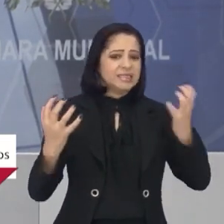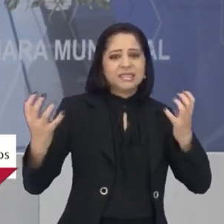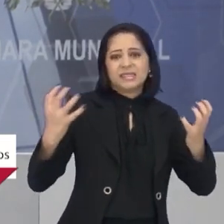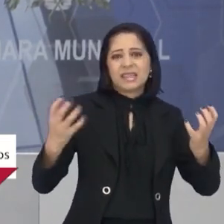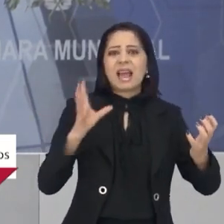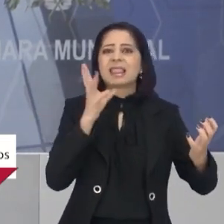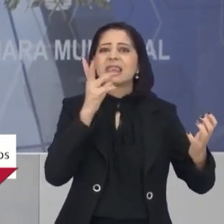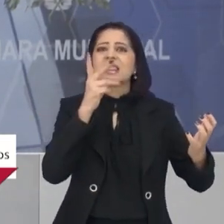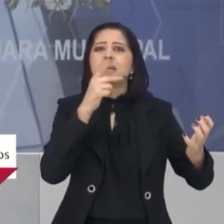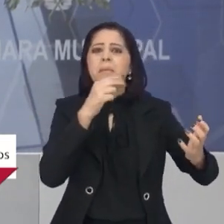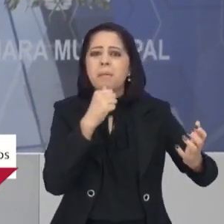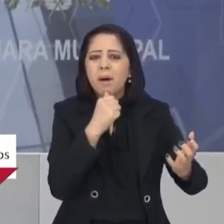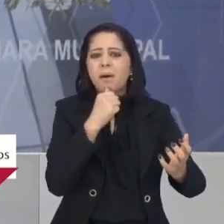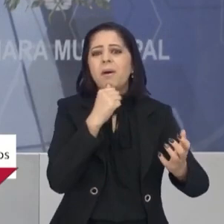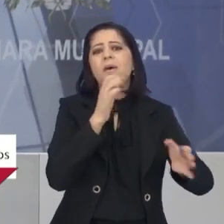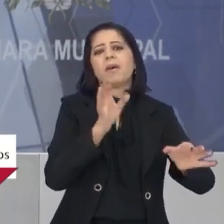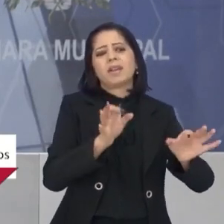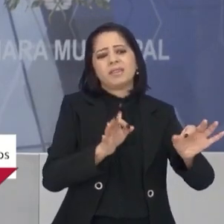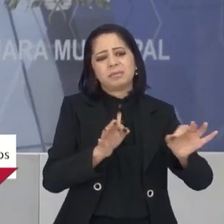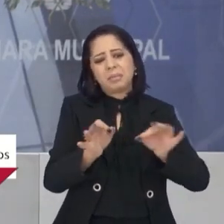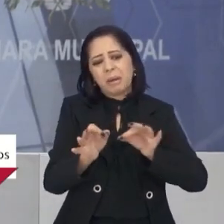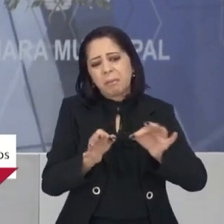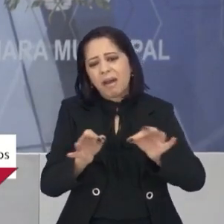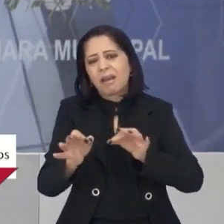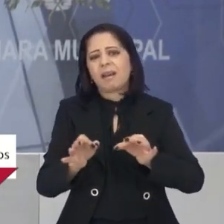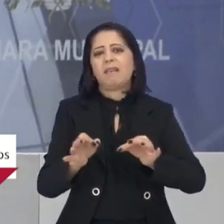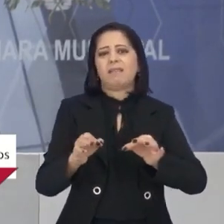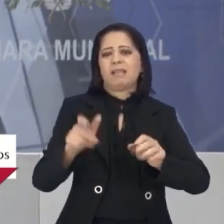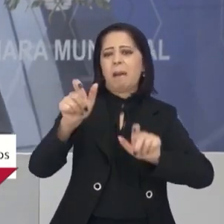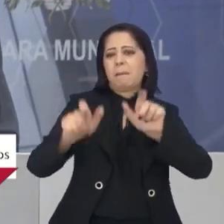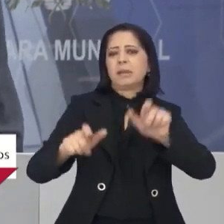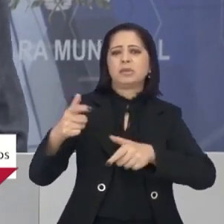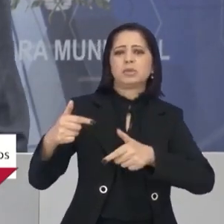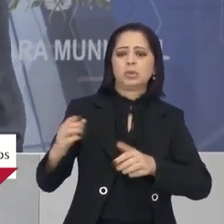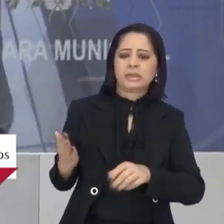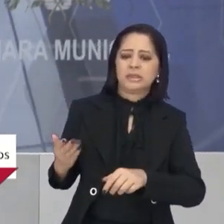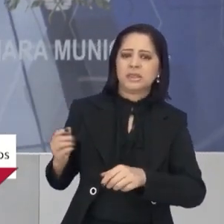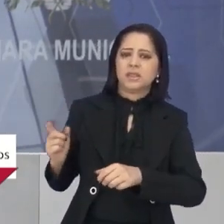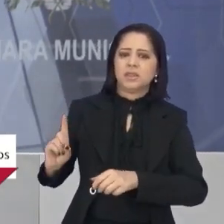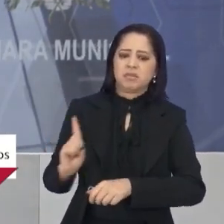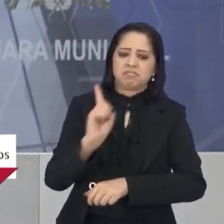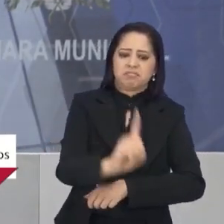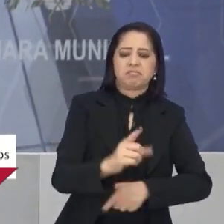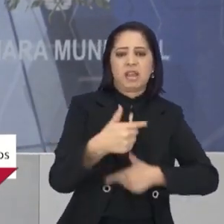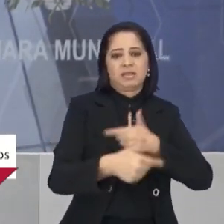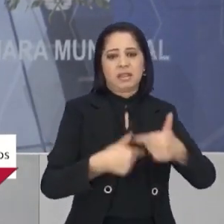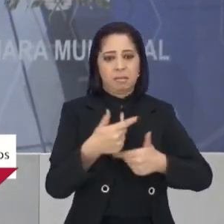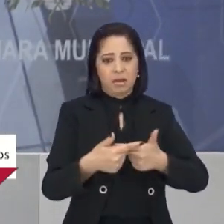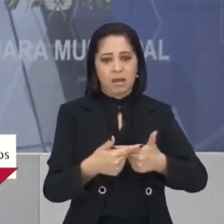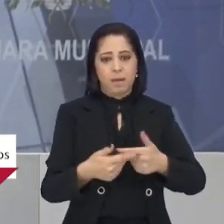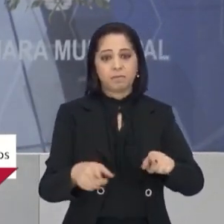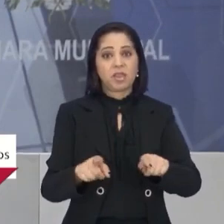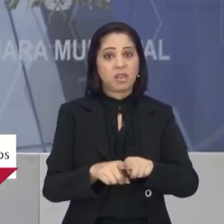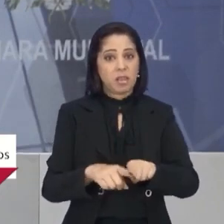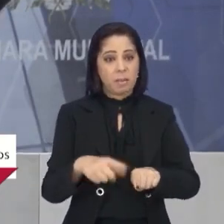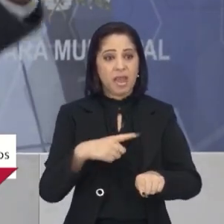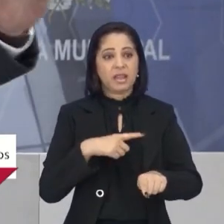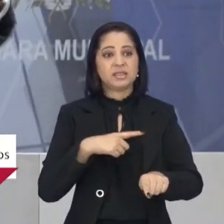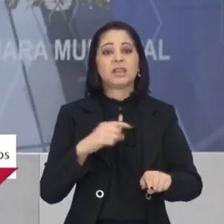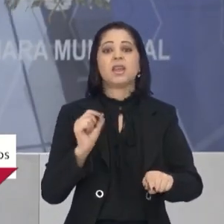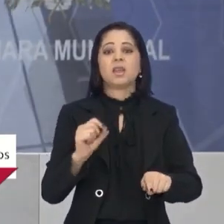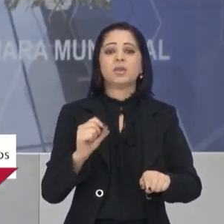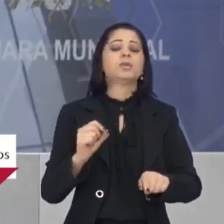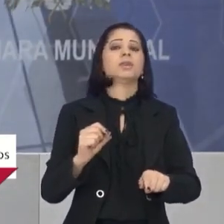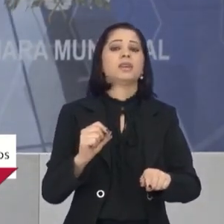preparar pessoas para atuar nessa área e você tem a pressão de gasto global de folha que não pode